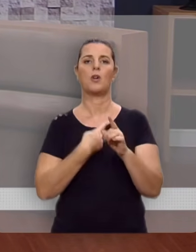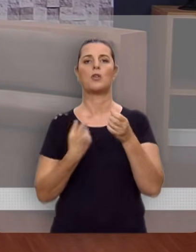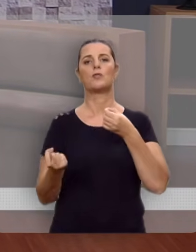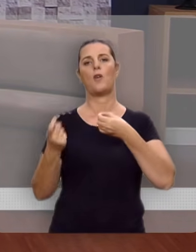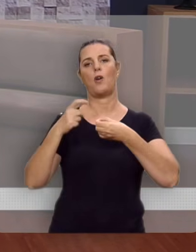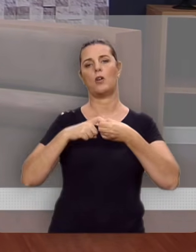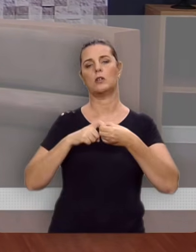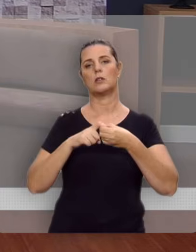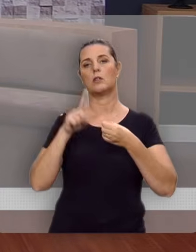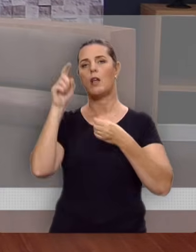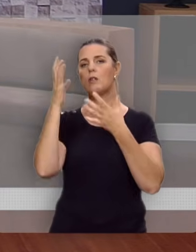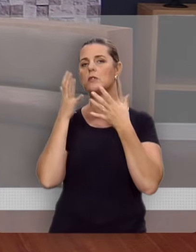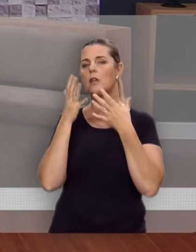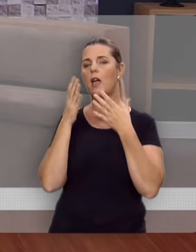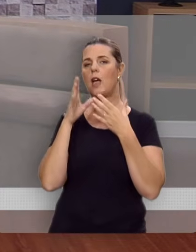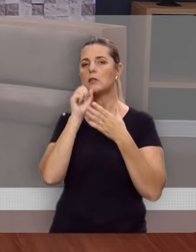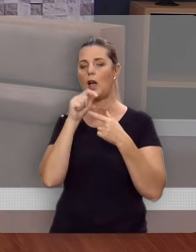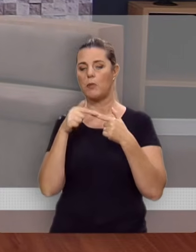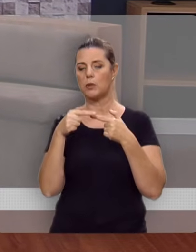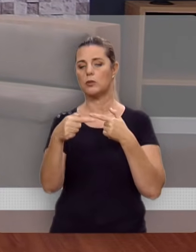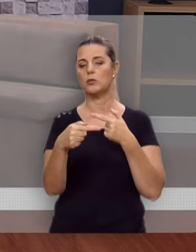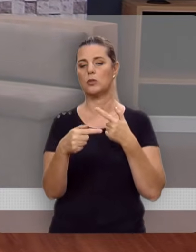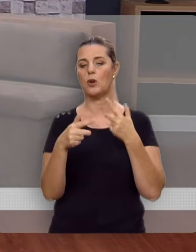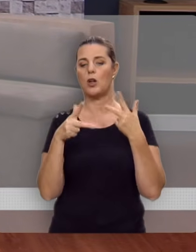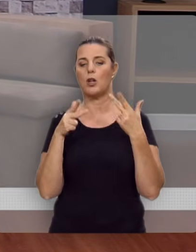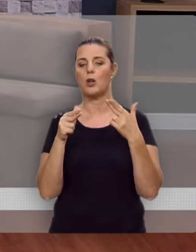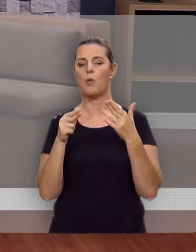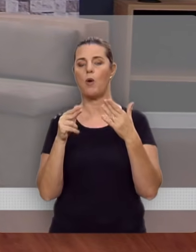nós voltaremos, se Deus quiser, no próximo